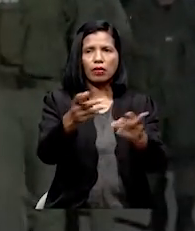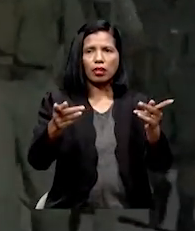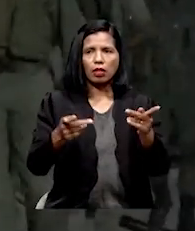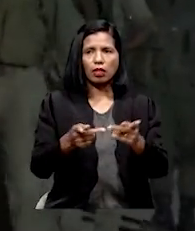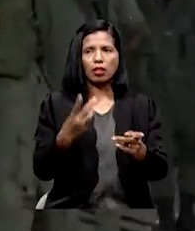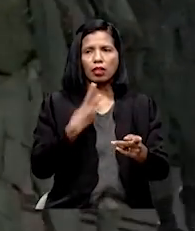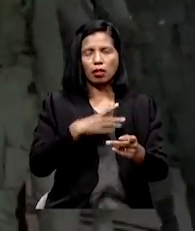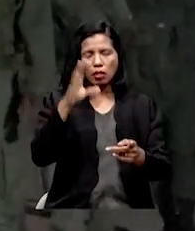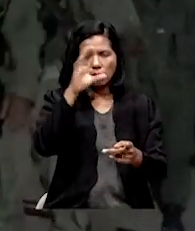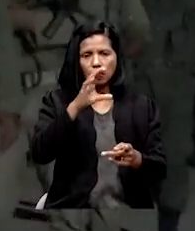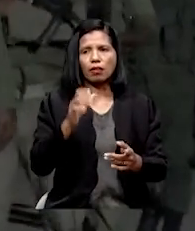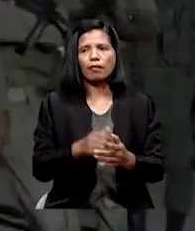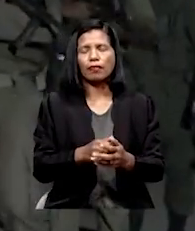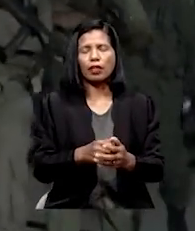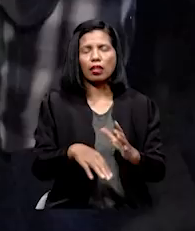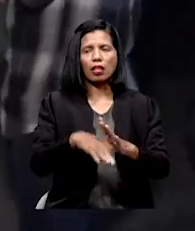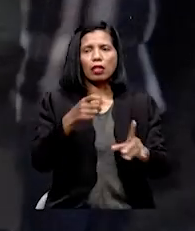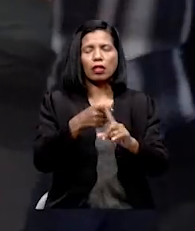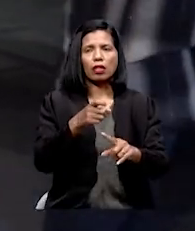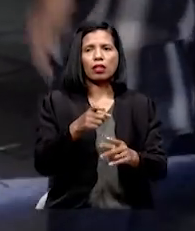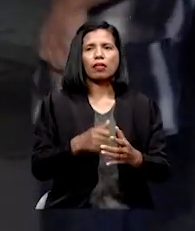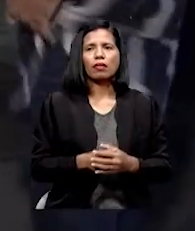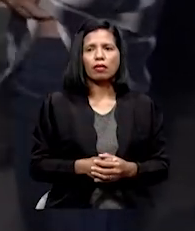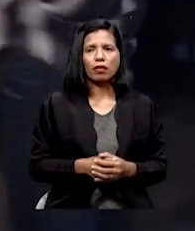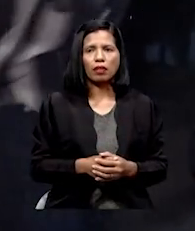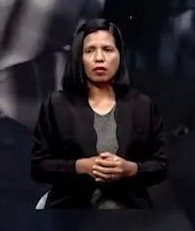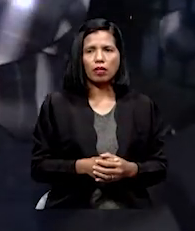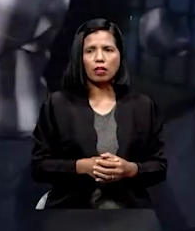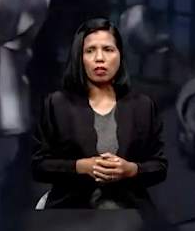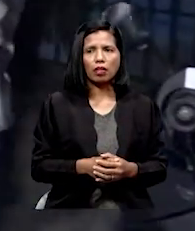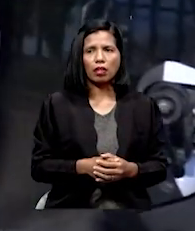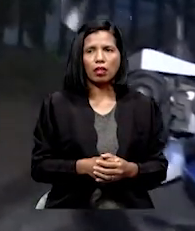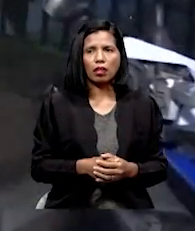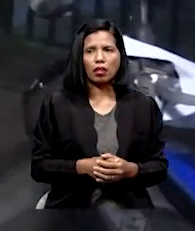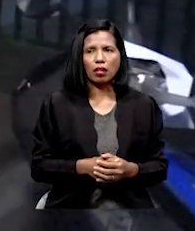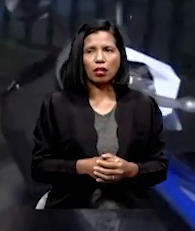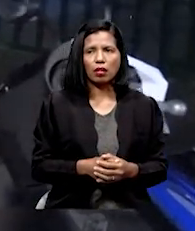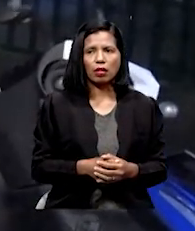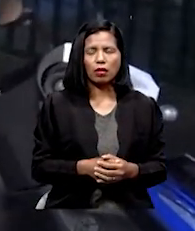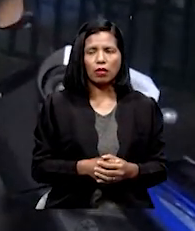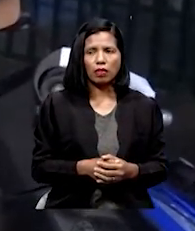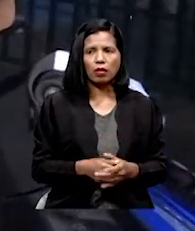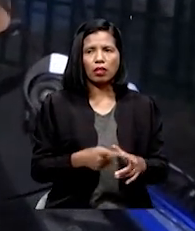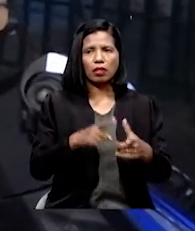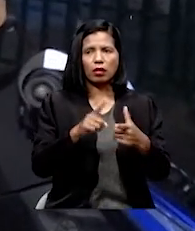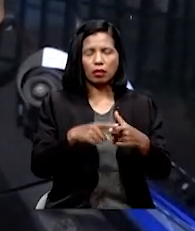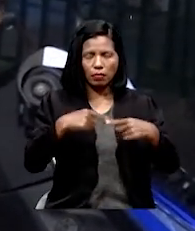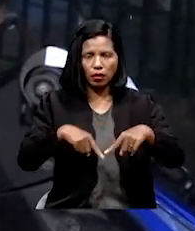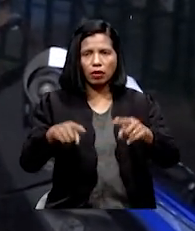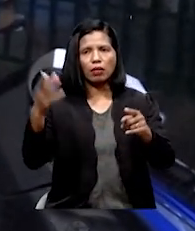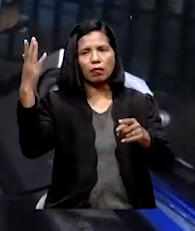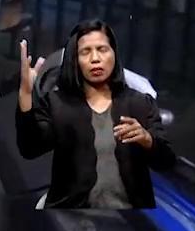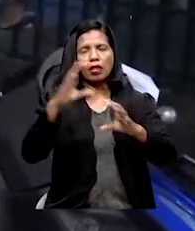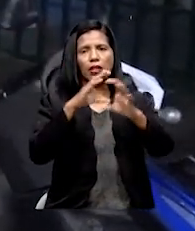Primeiro, ita sai si comando web desloca ba ya area Fatuhada ninian, orsida ba to henaba kareta para